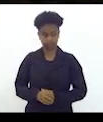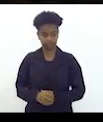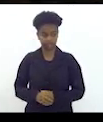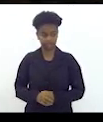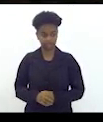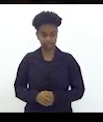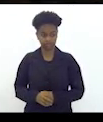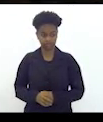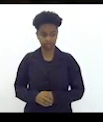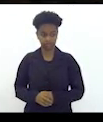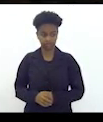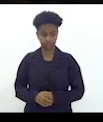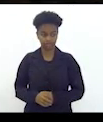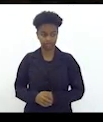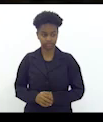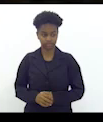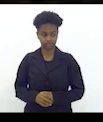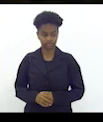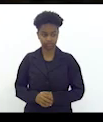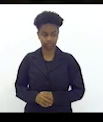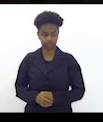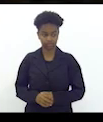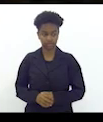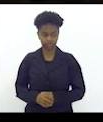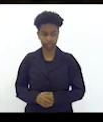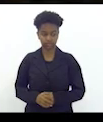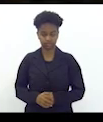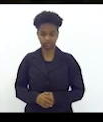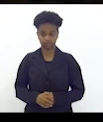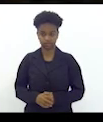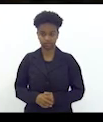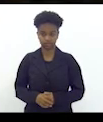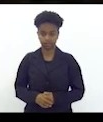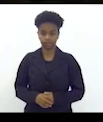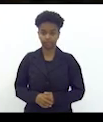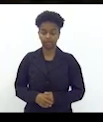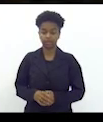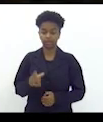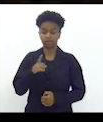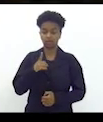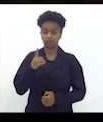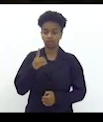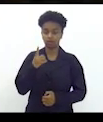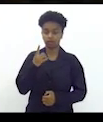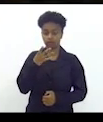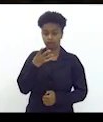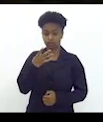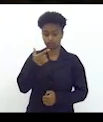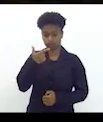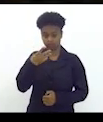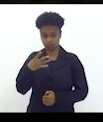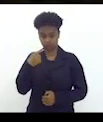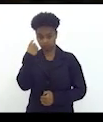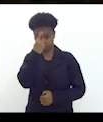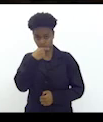as últimas 24 horas do Parlamento Fluminense.